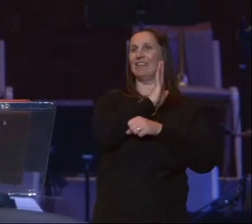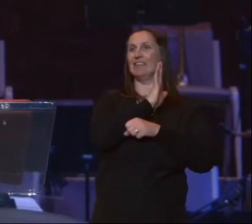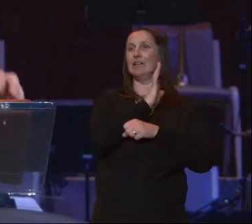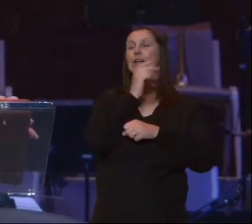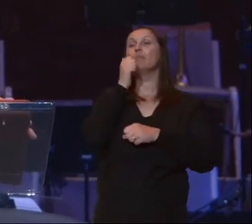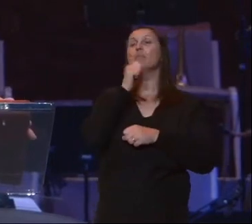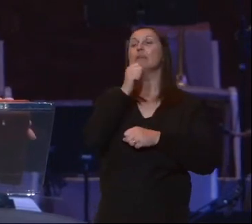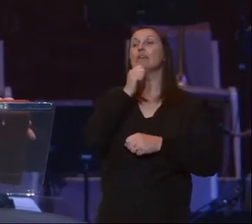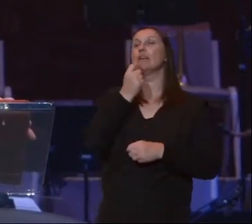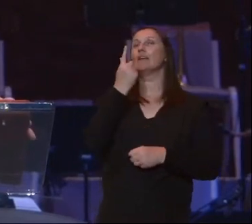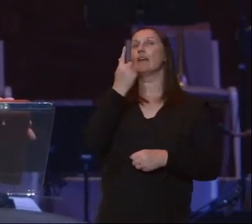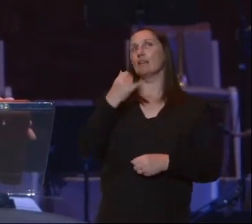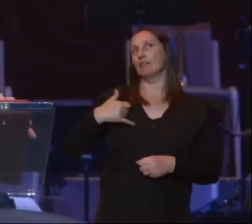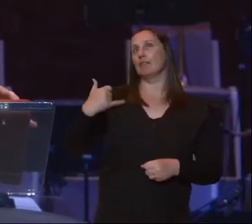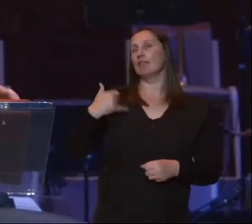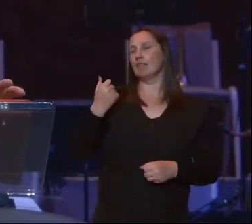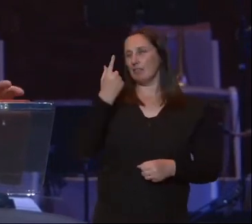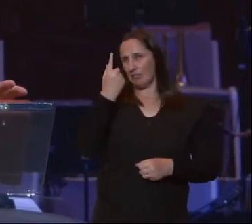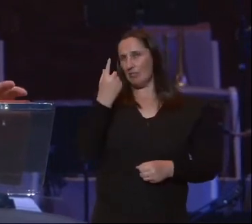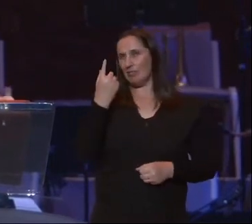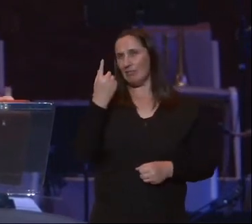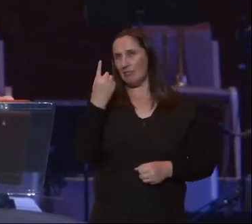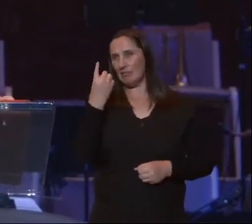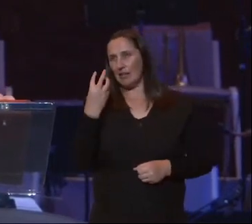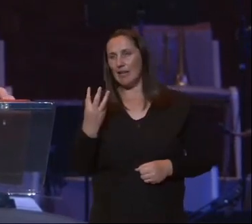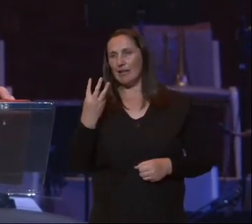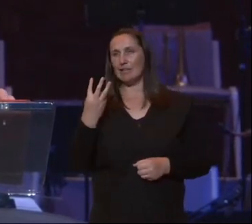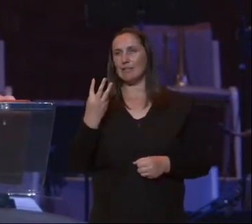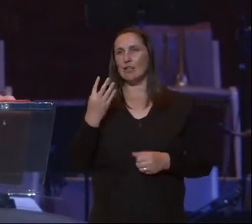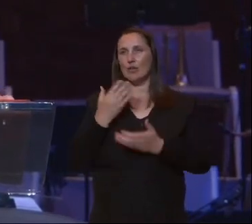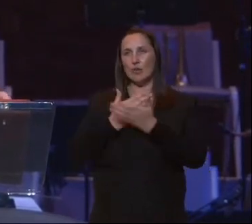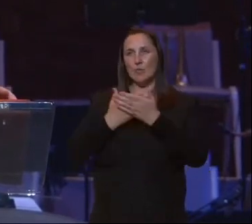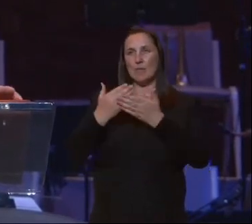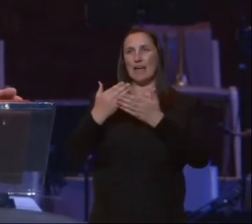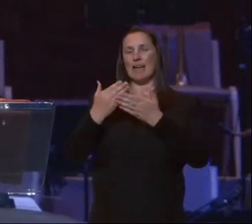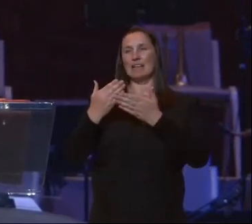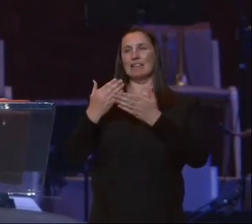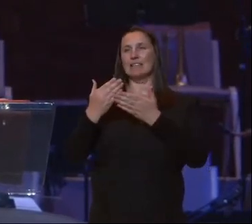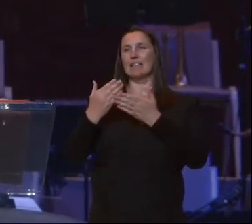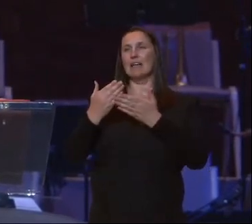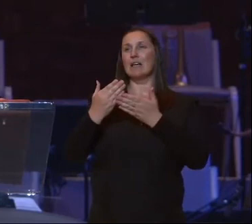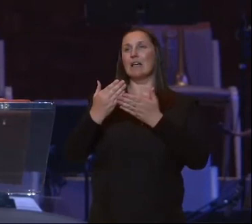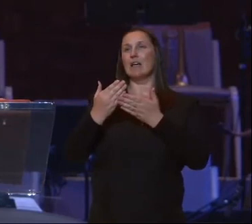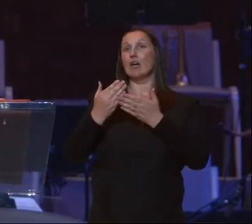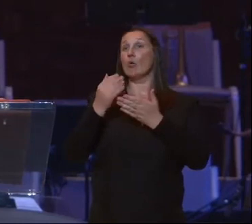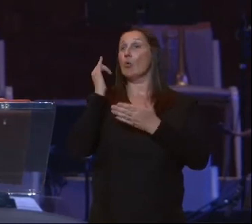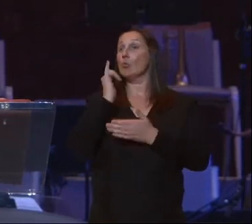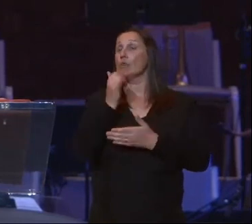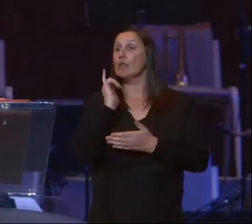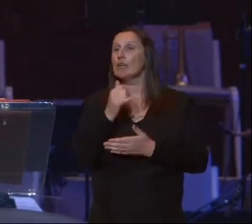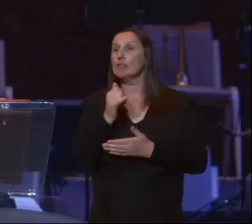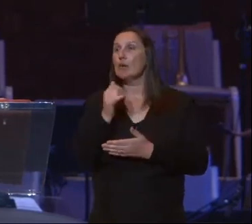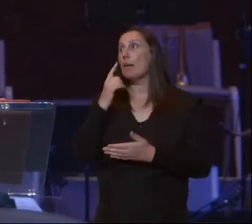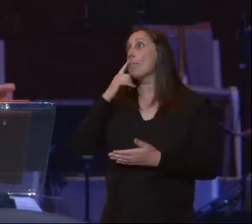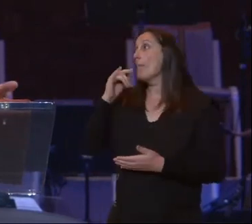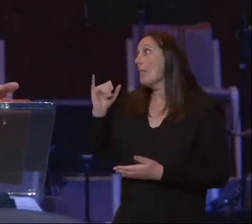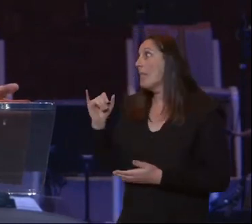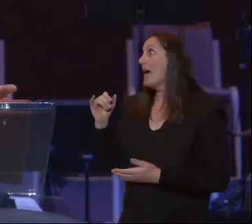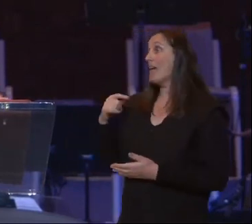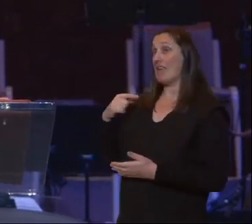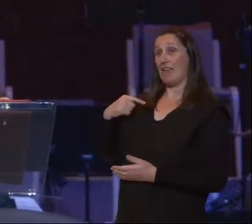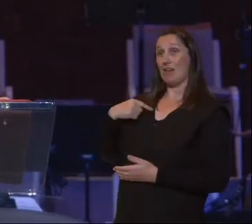chorar no seu ombro e confessar que estava grávida. E ele